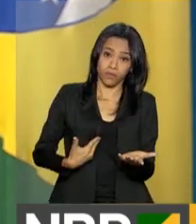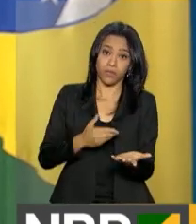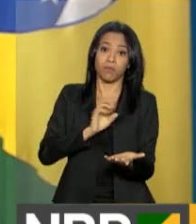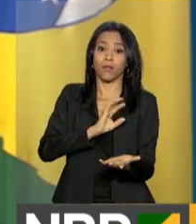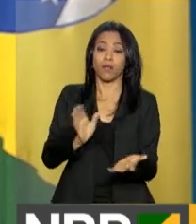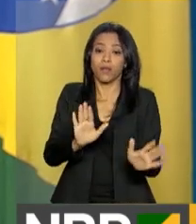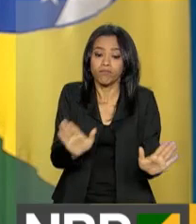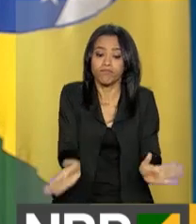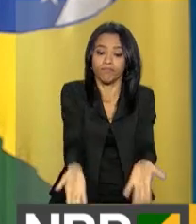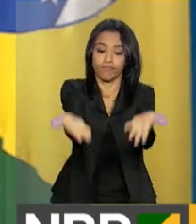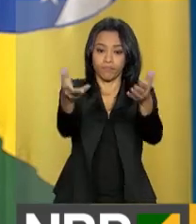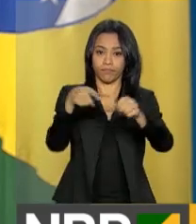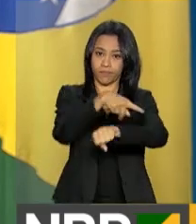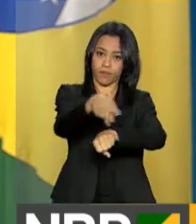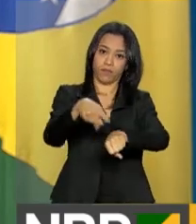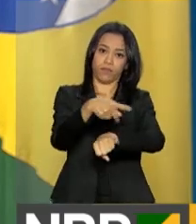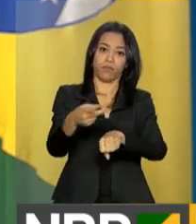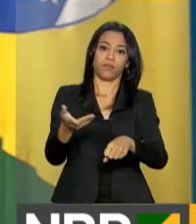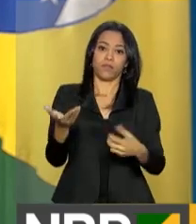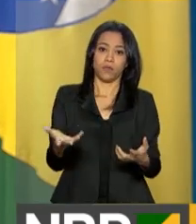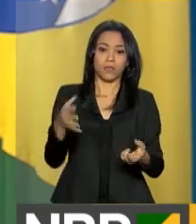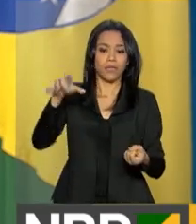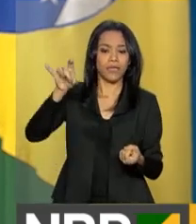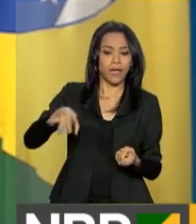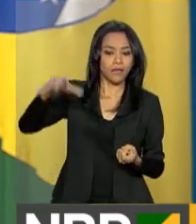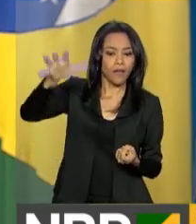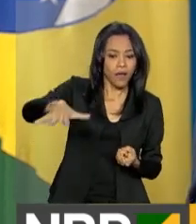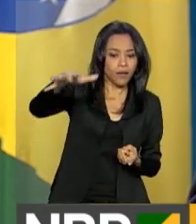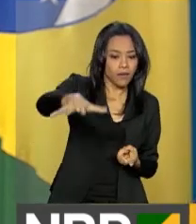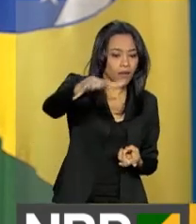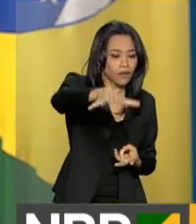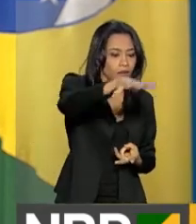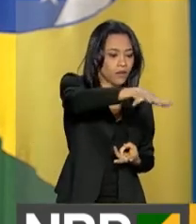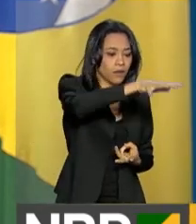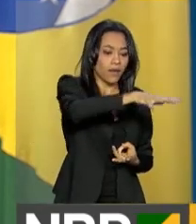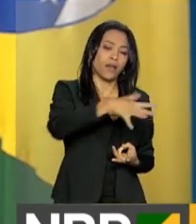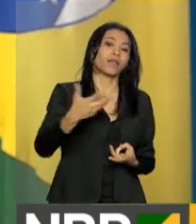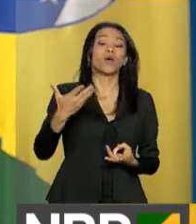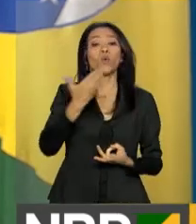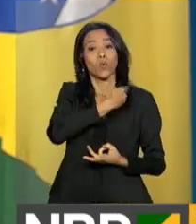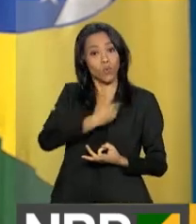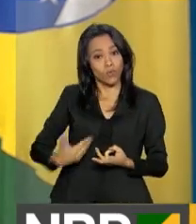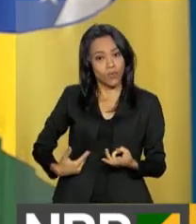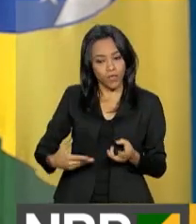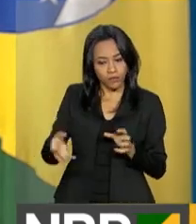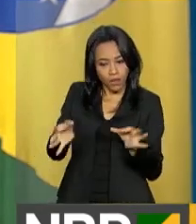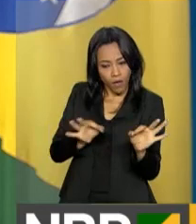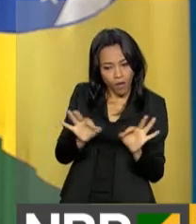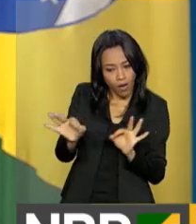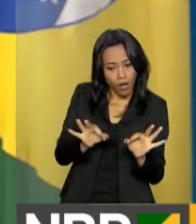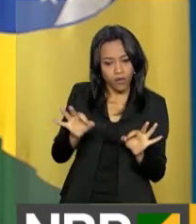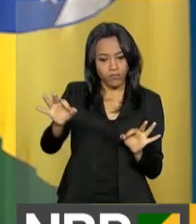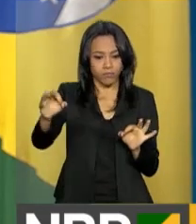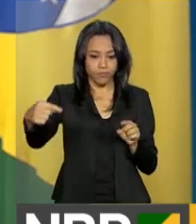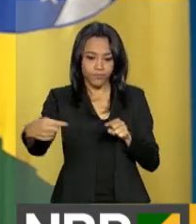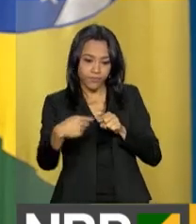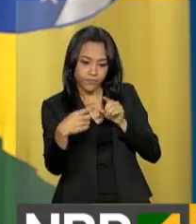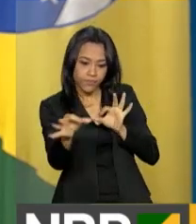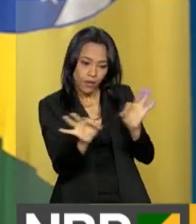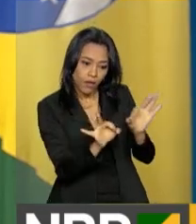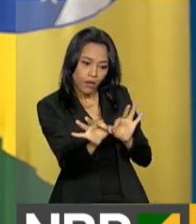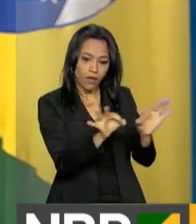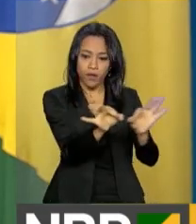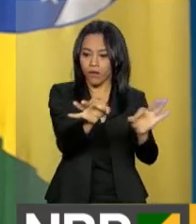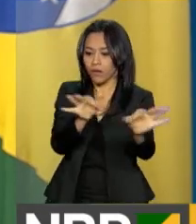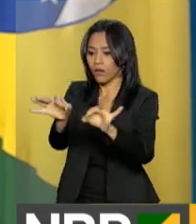a verdade aqui de setor em setor o governo está alinhando os nossos marcos regulatórios a